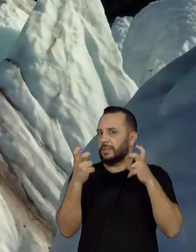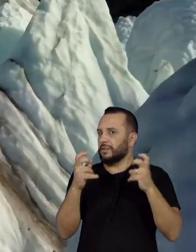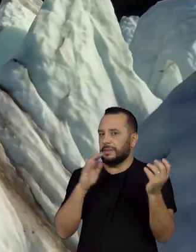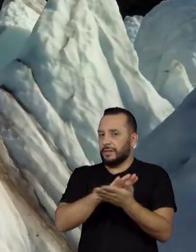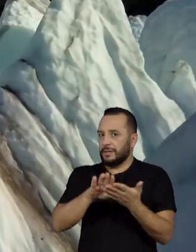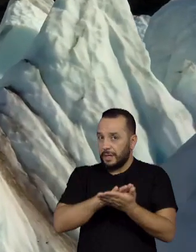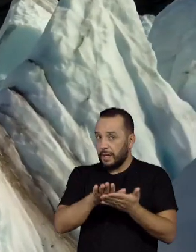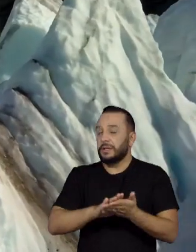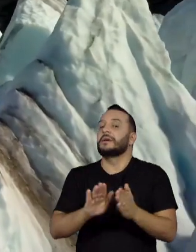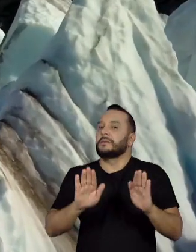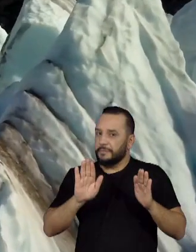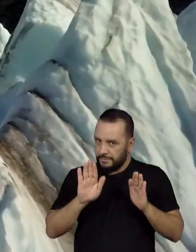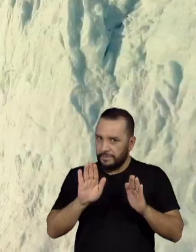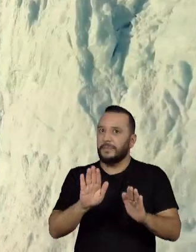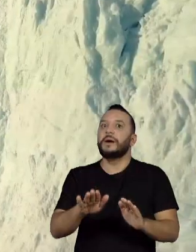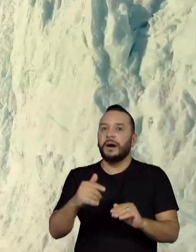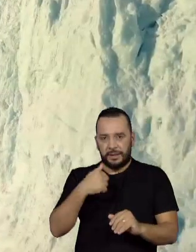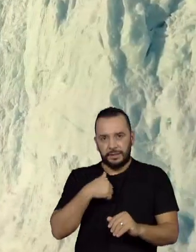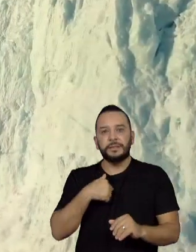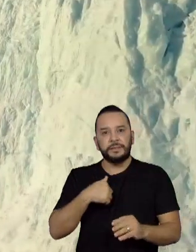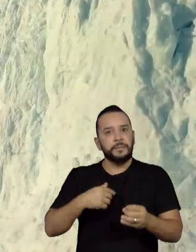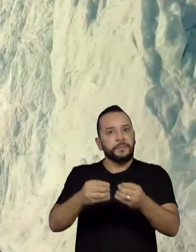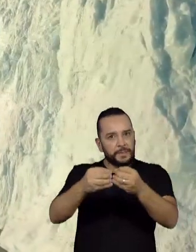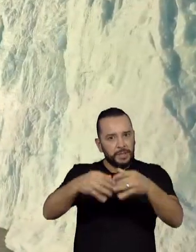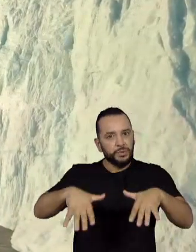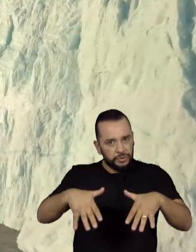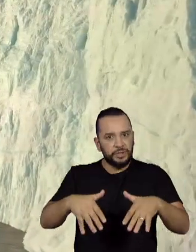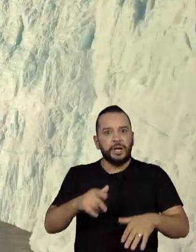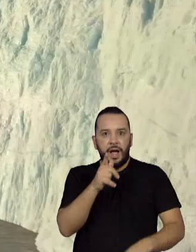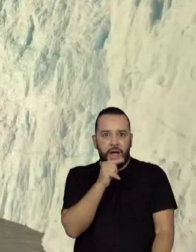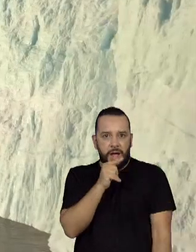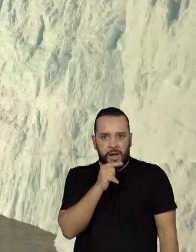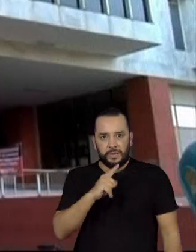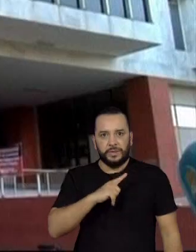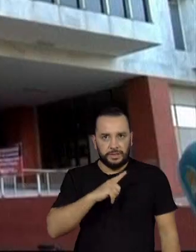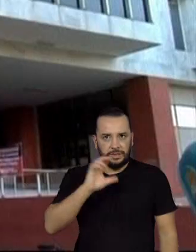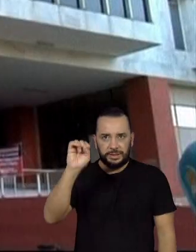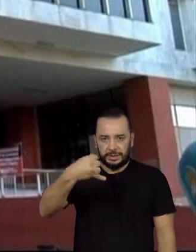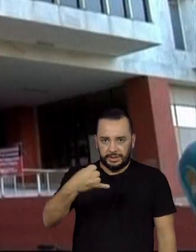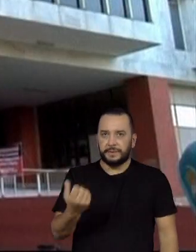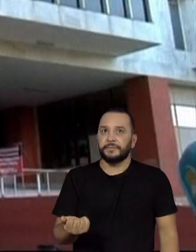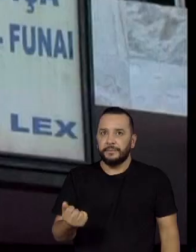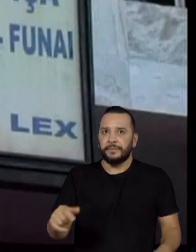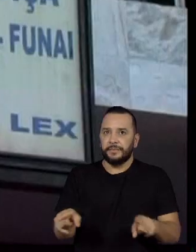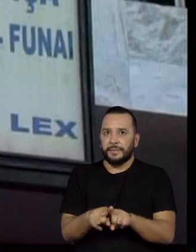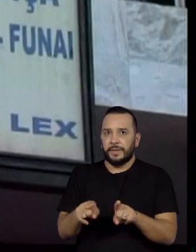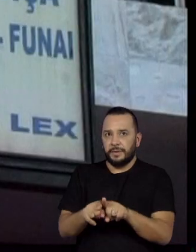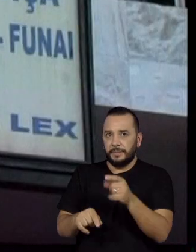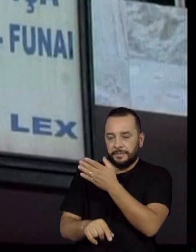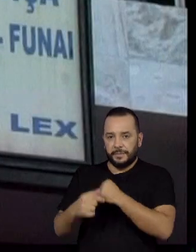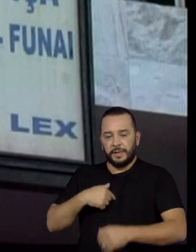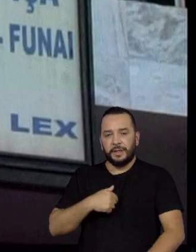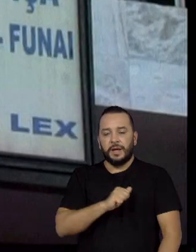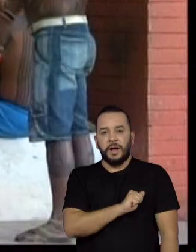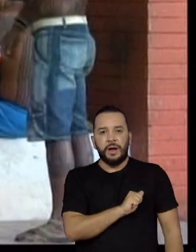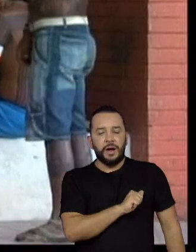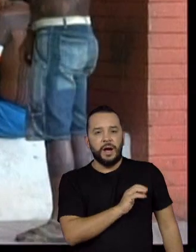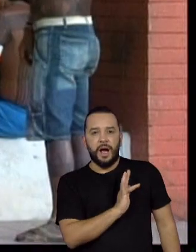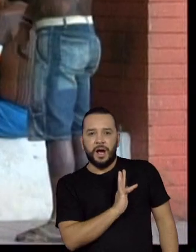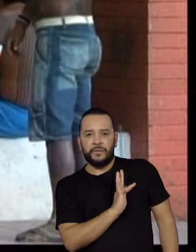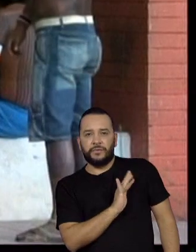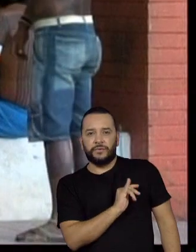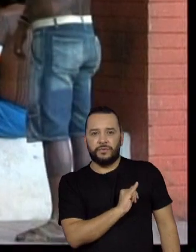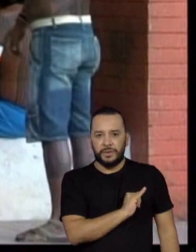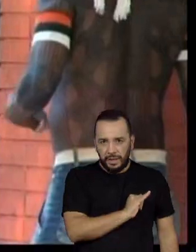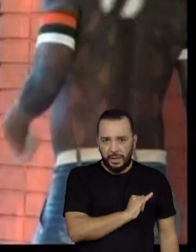graves repercussões no ciclo da água. A FUNAI, Fundação Nacional do Índio, tem